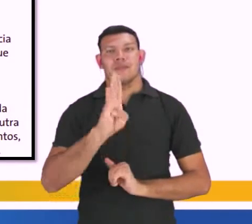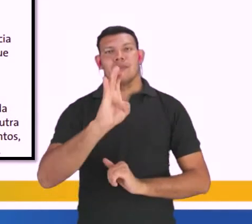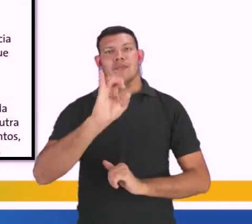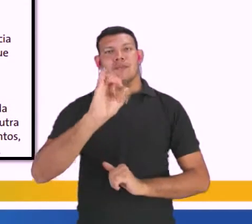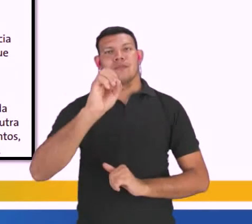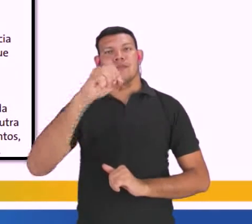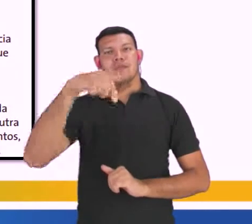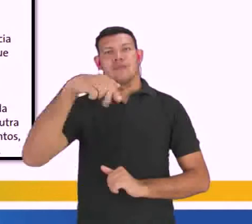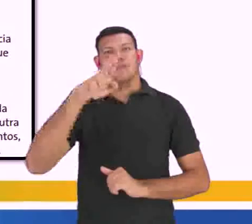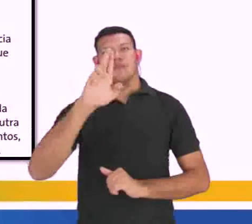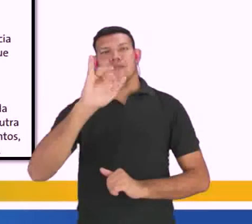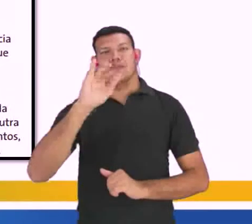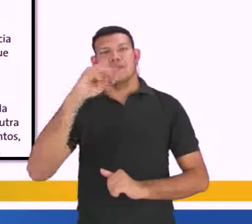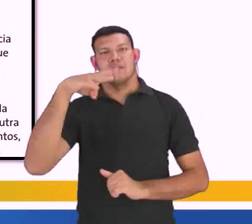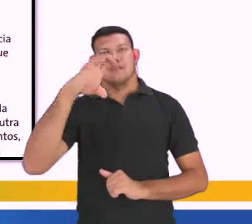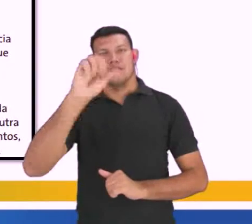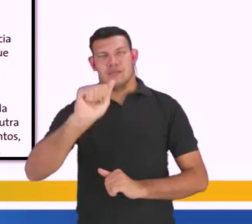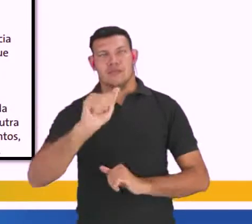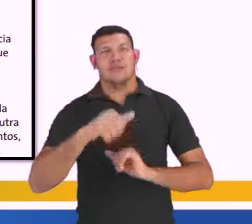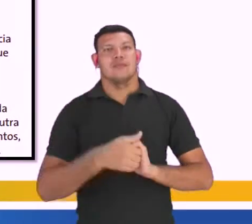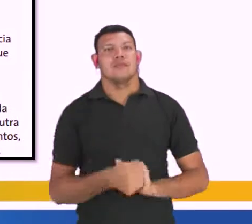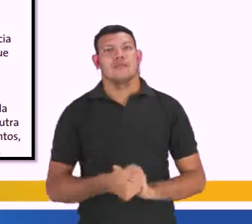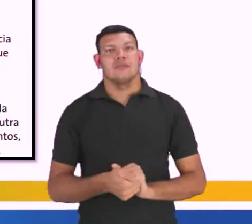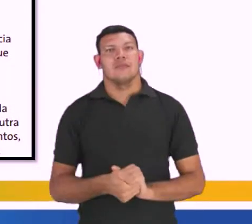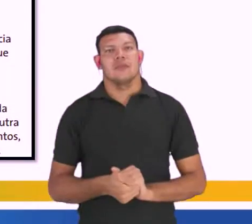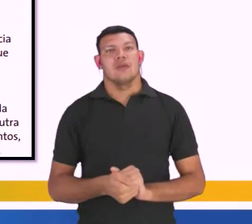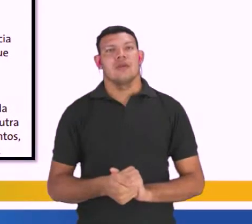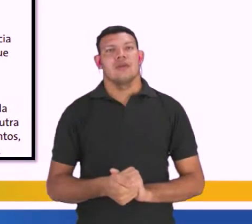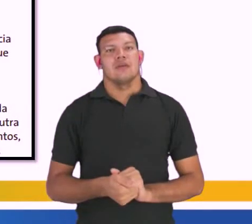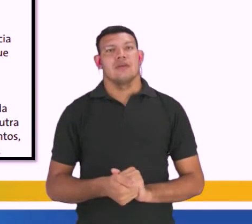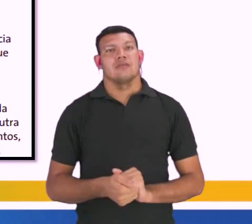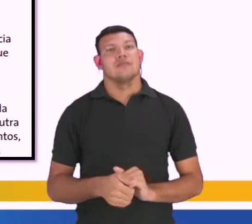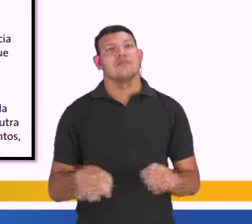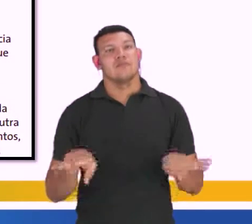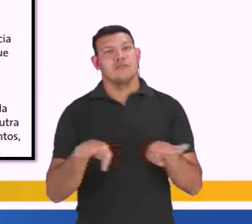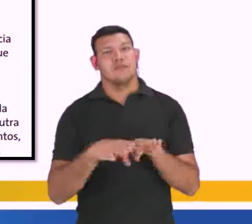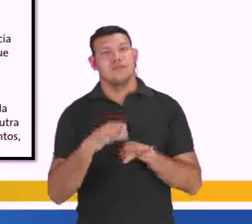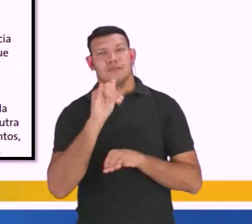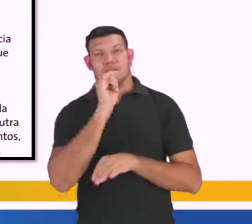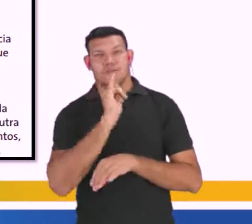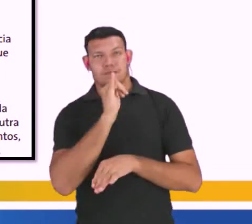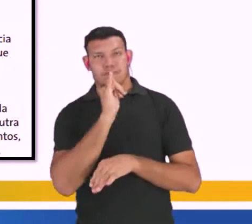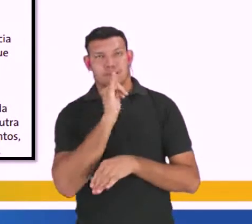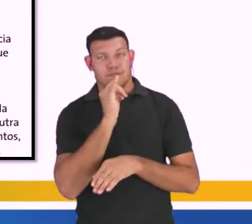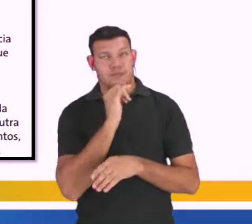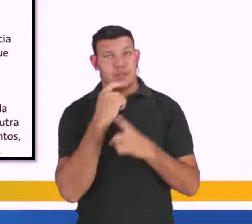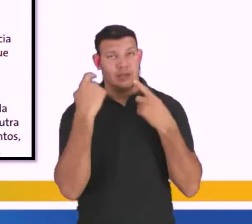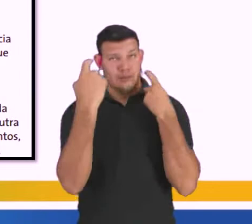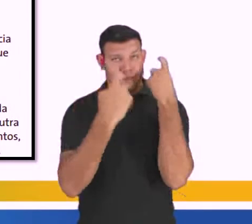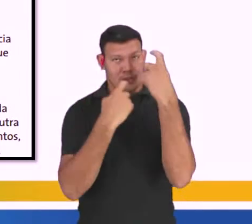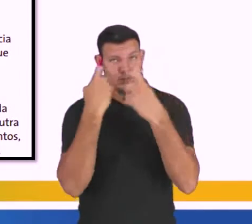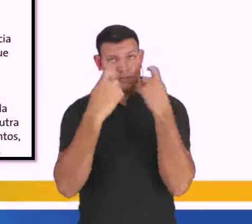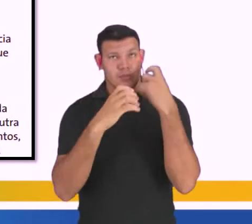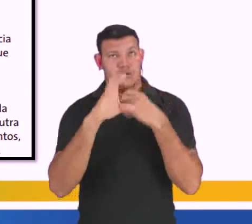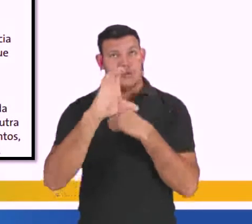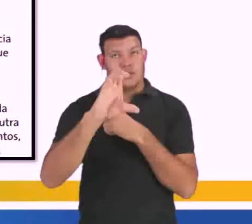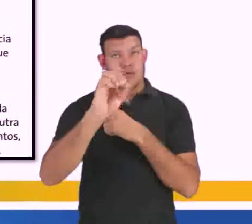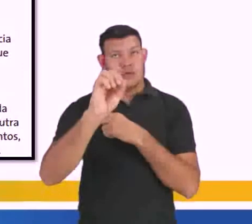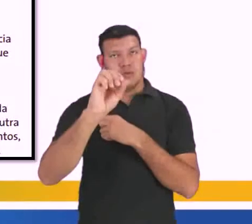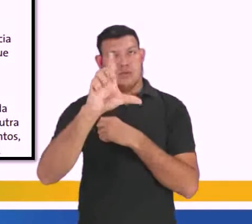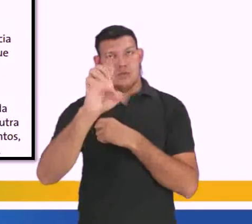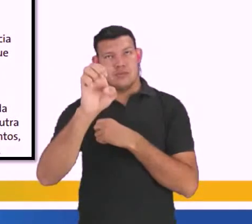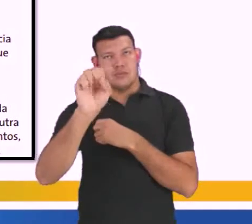bioquímica. Nós temos o exemplo maior, a questão do colesterol. O colesterol alto no sangue também é estudado pela